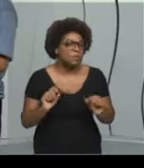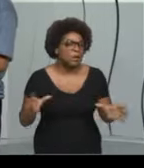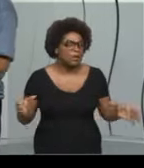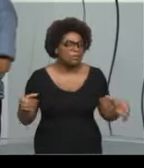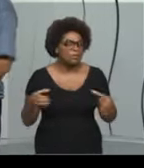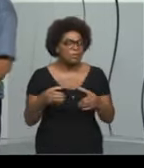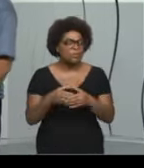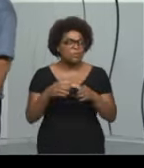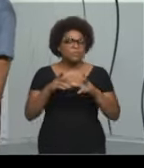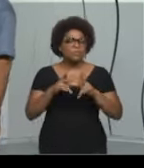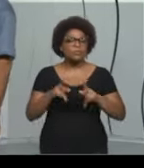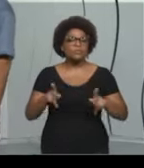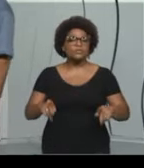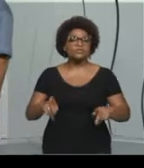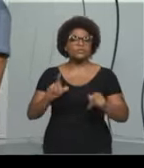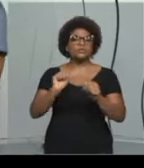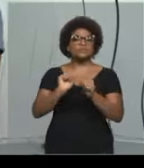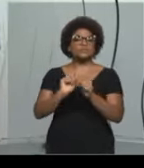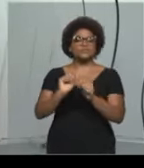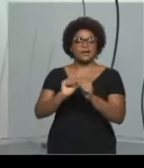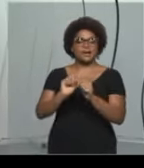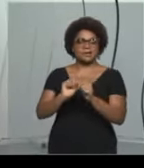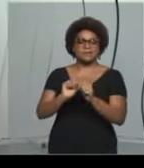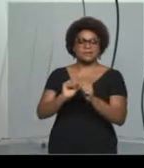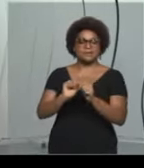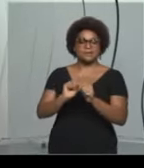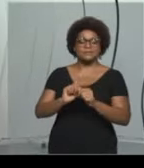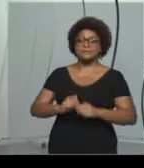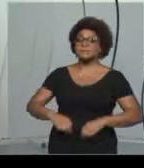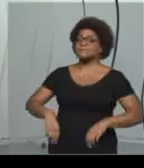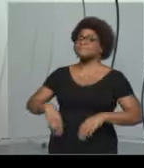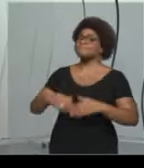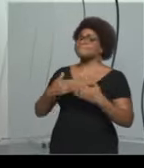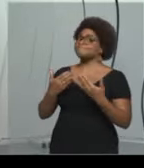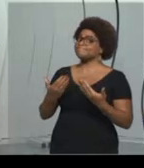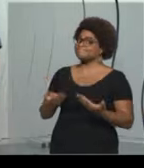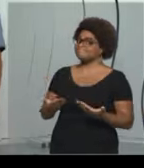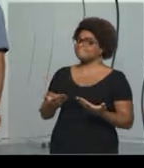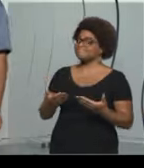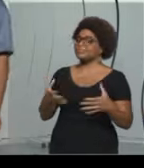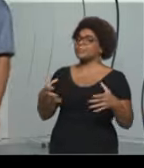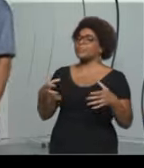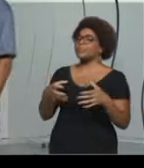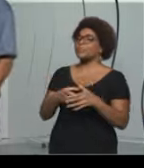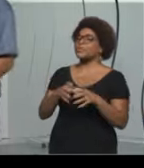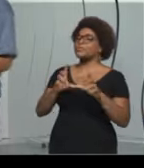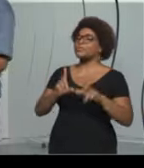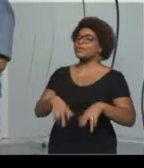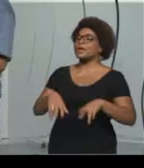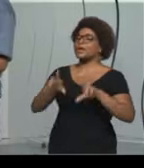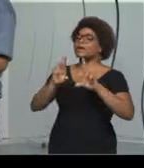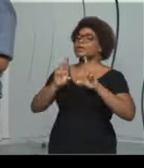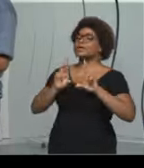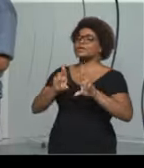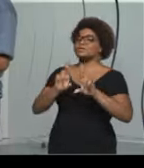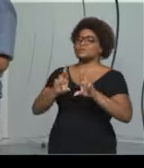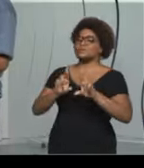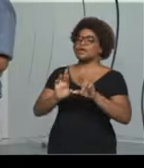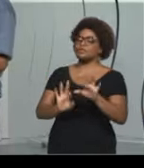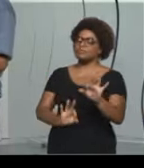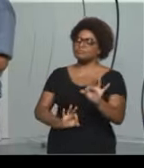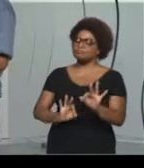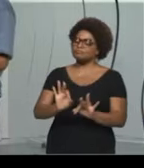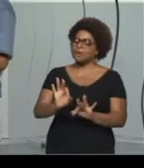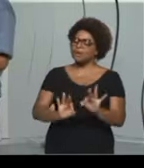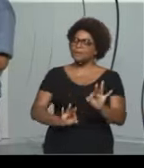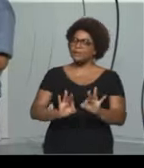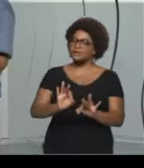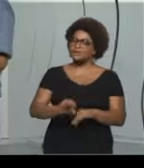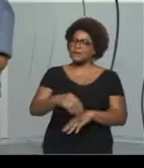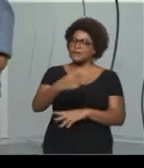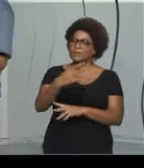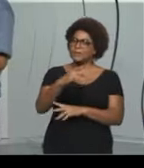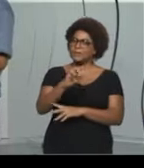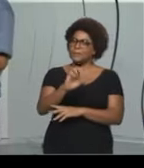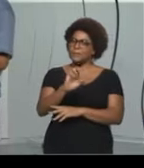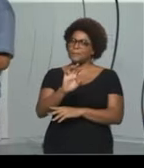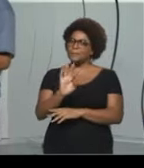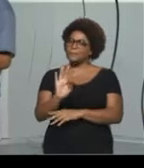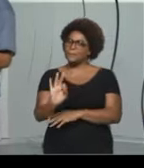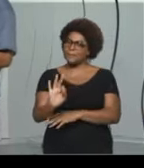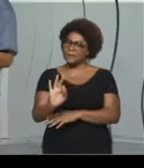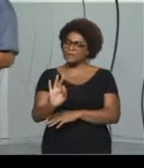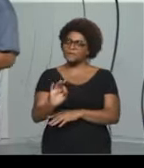nós somos responsáveis pela elaboração do PET, que é o Plano de Estudo Tutorado, também pela elaboração